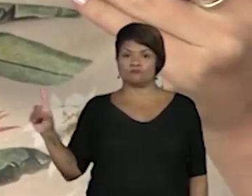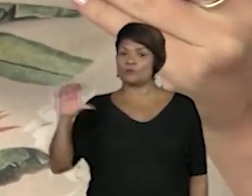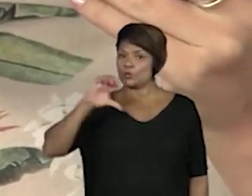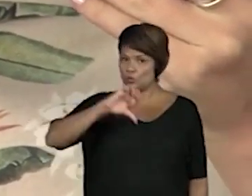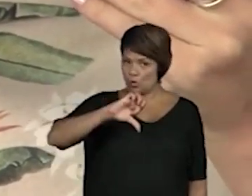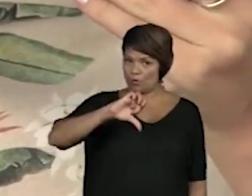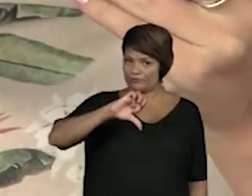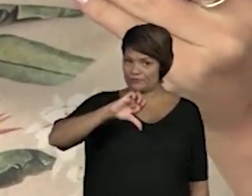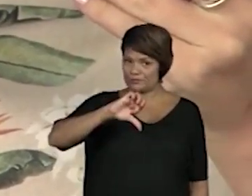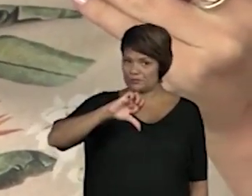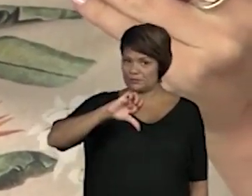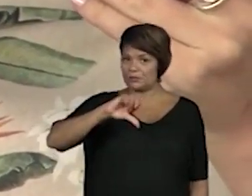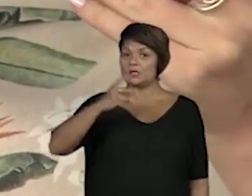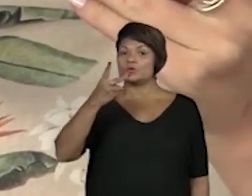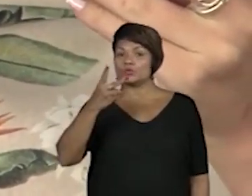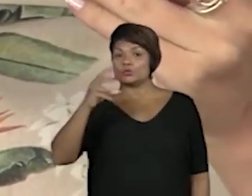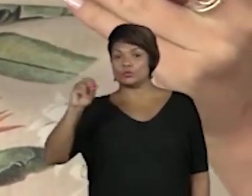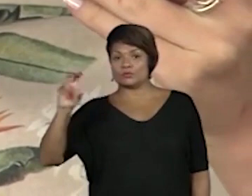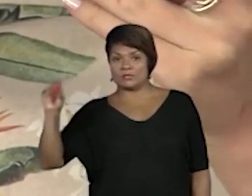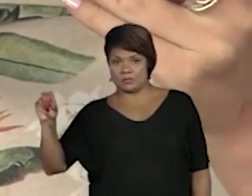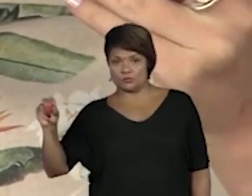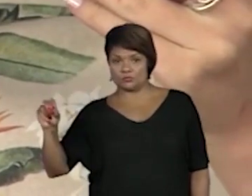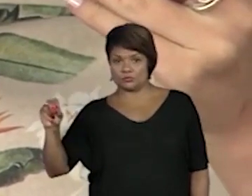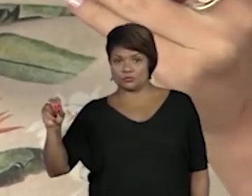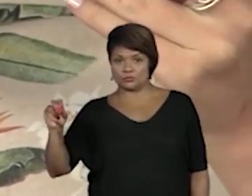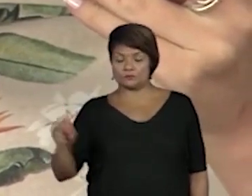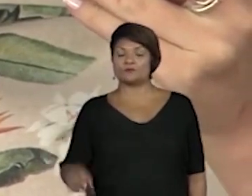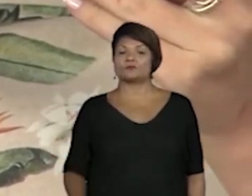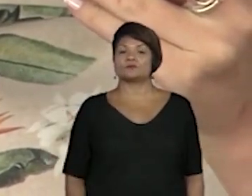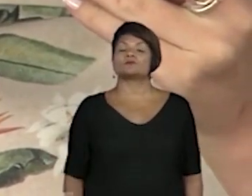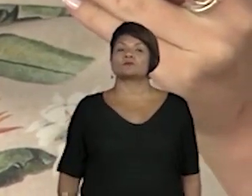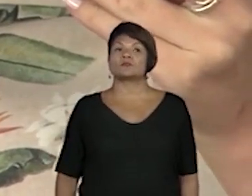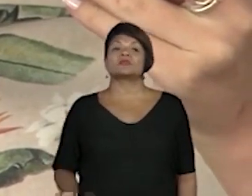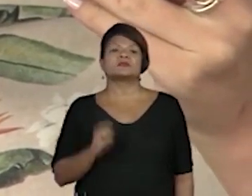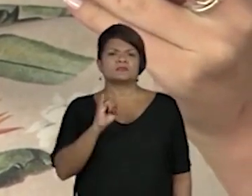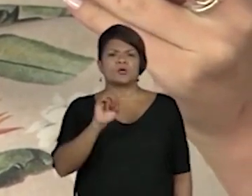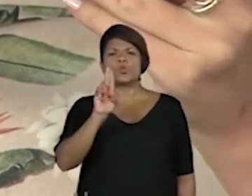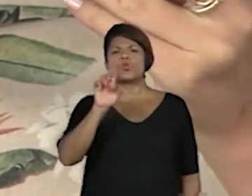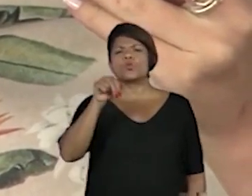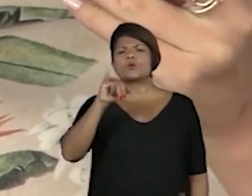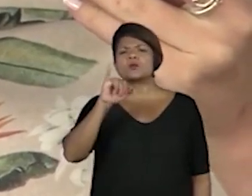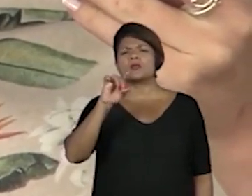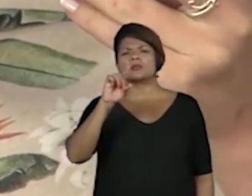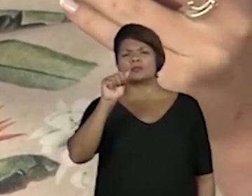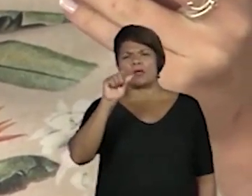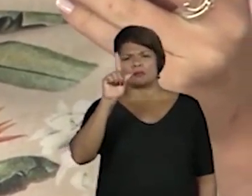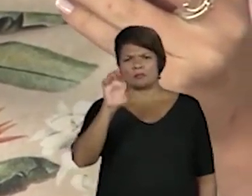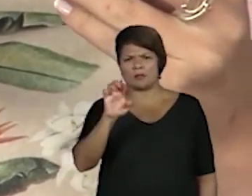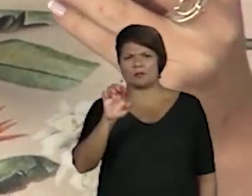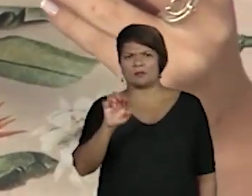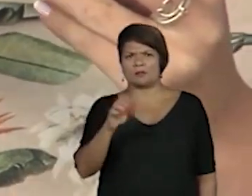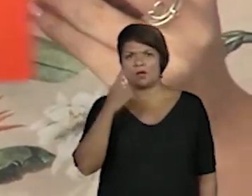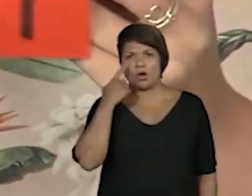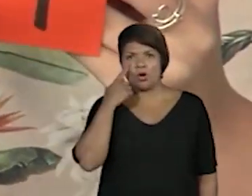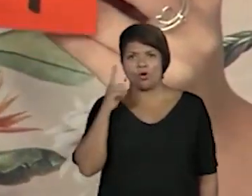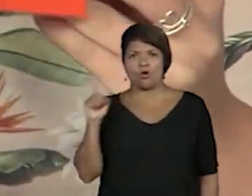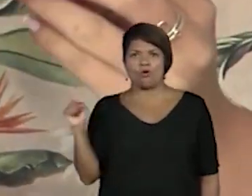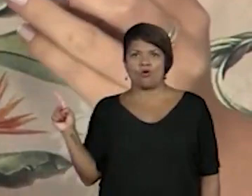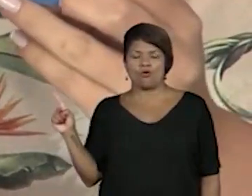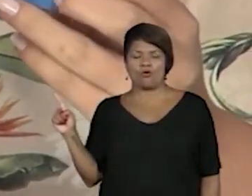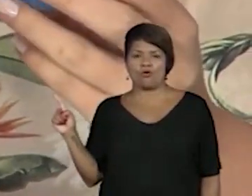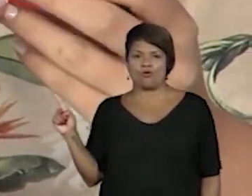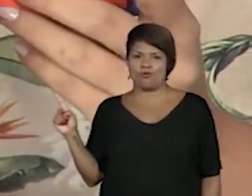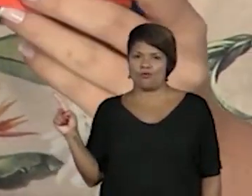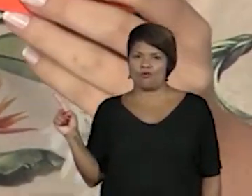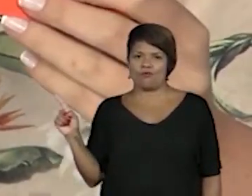já estão colocando lá, ó, 209. Se é a unidade, brinca um pouquinho aí com a gente, Fran. Se é a unidade, eu vou